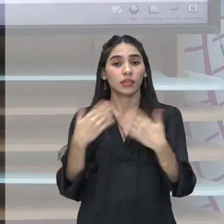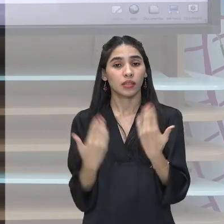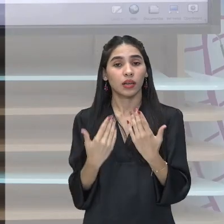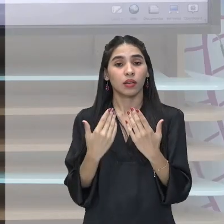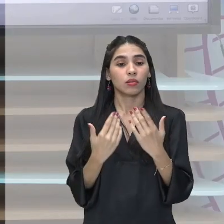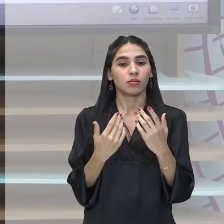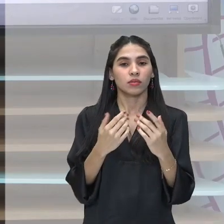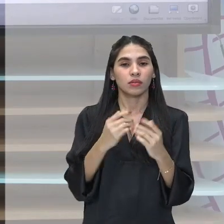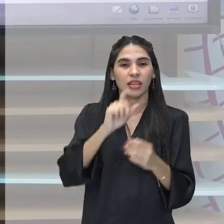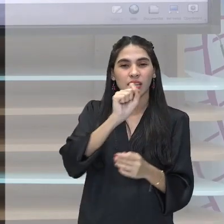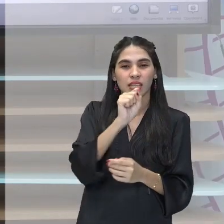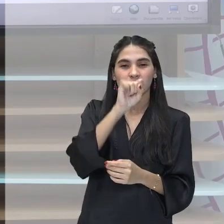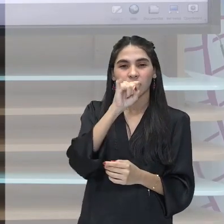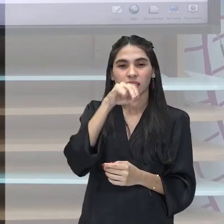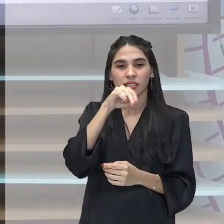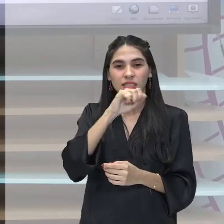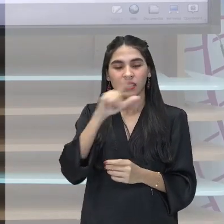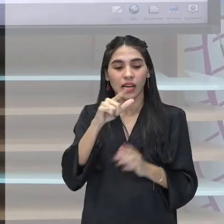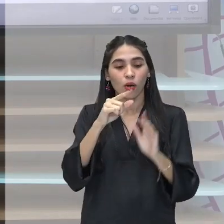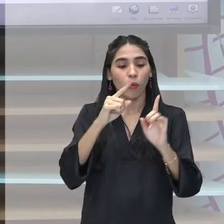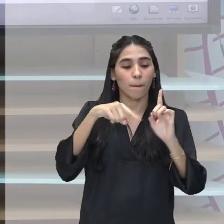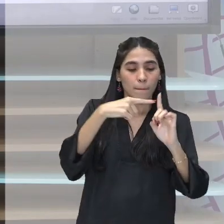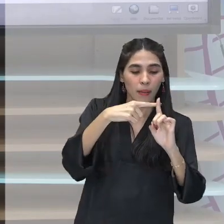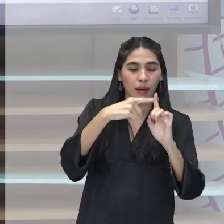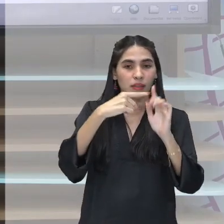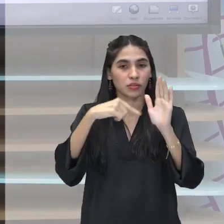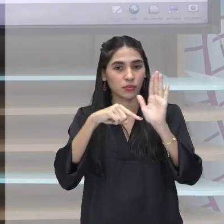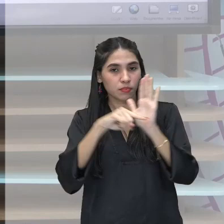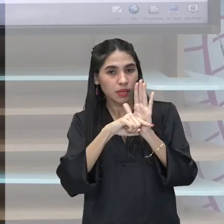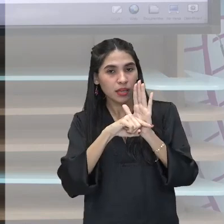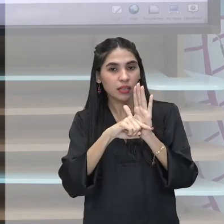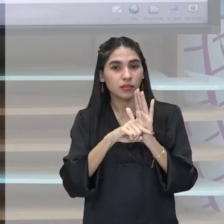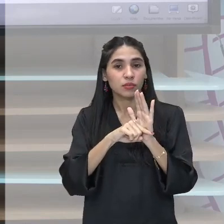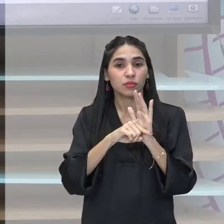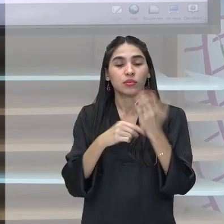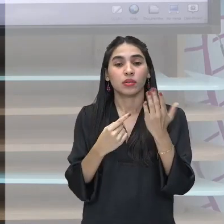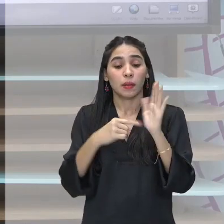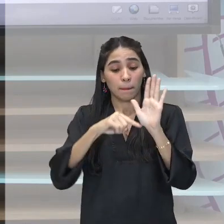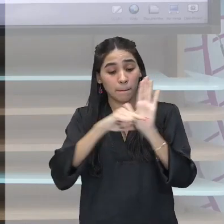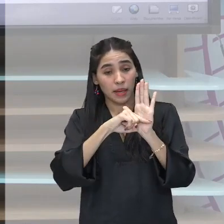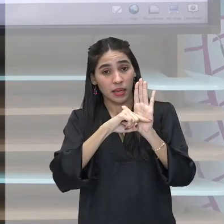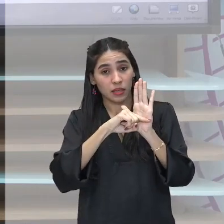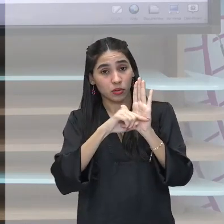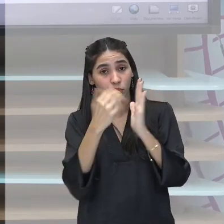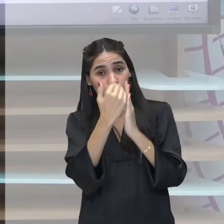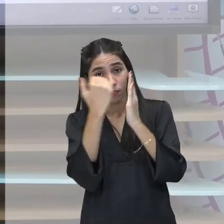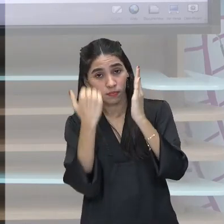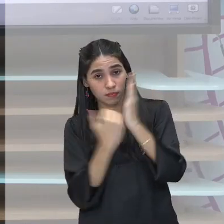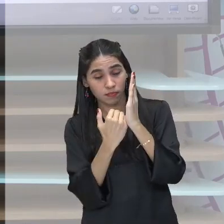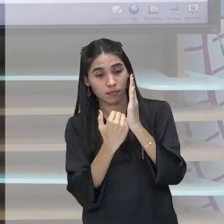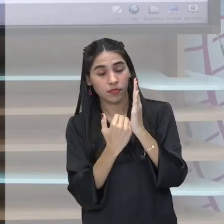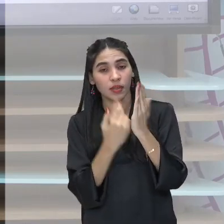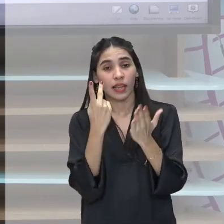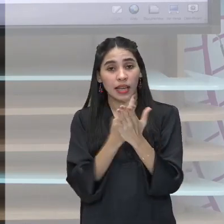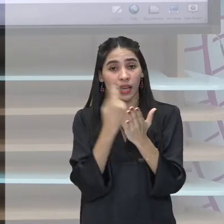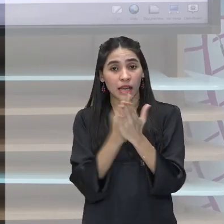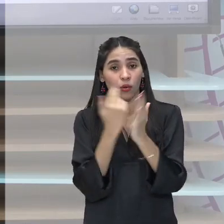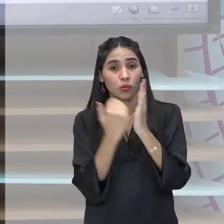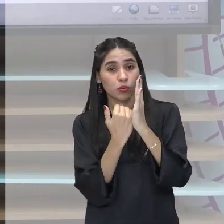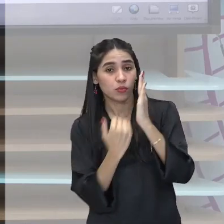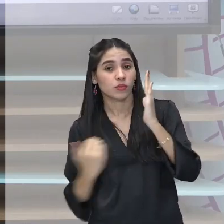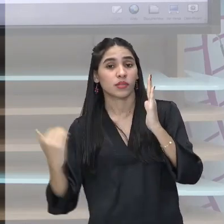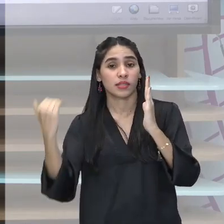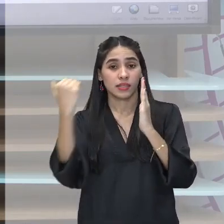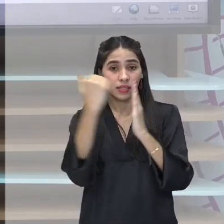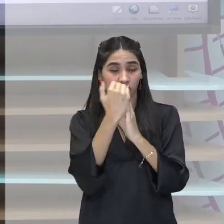de menos, meu povo, ele é considerado para baixo. Ó, erro para cima é o que eu